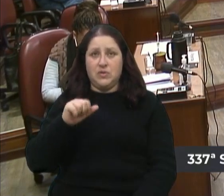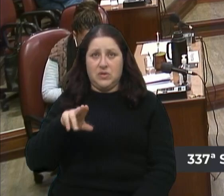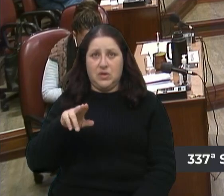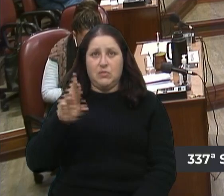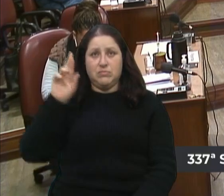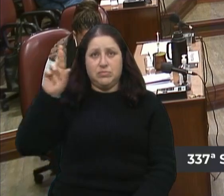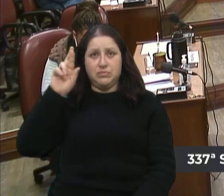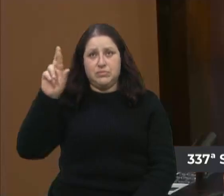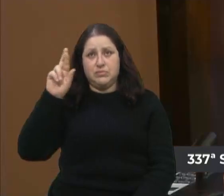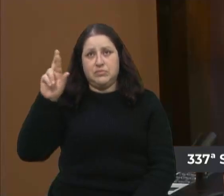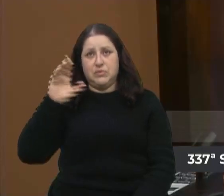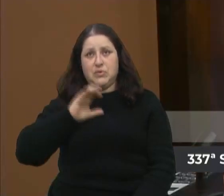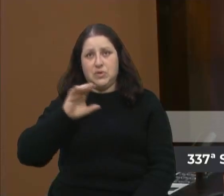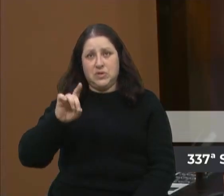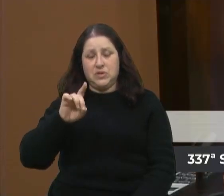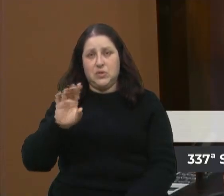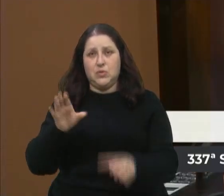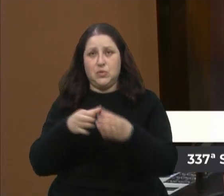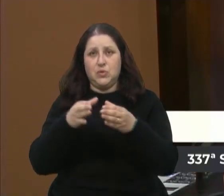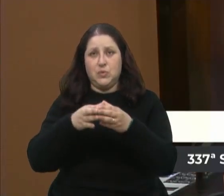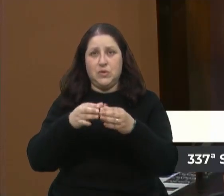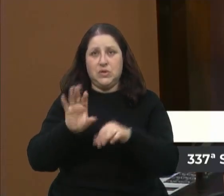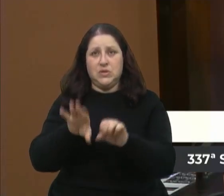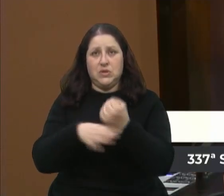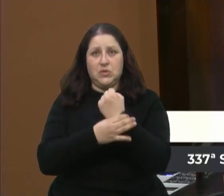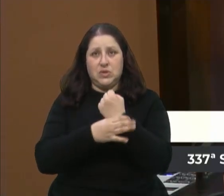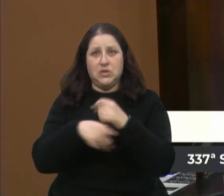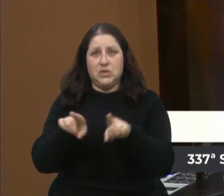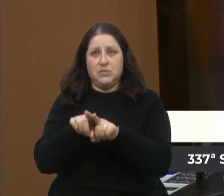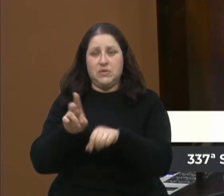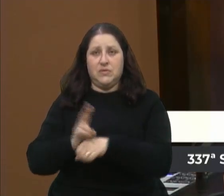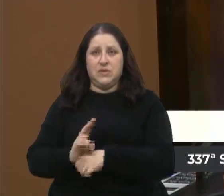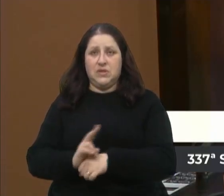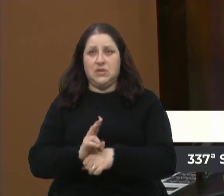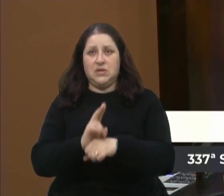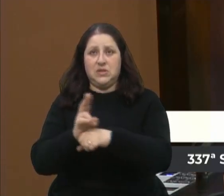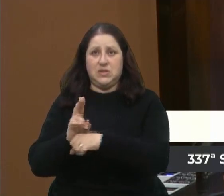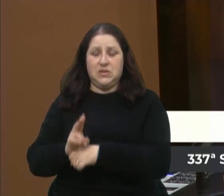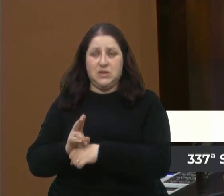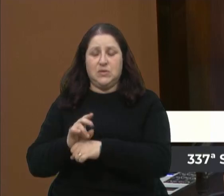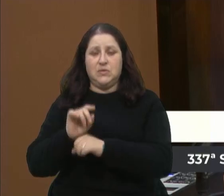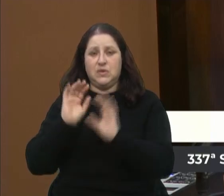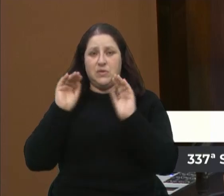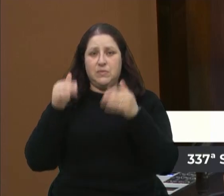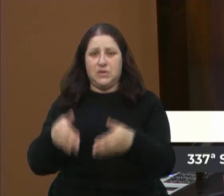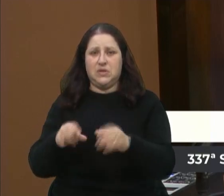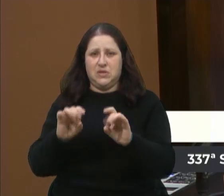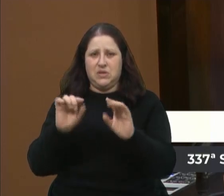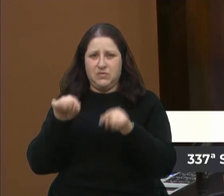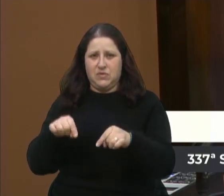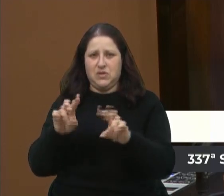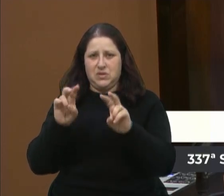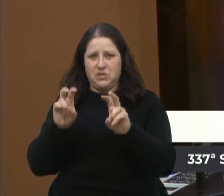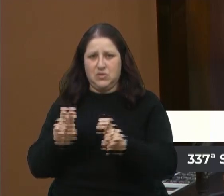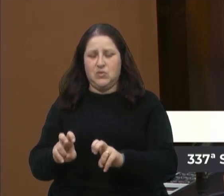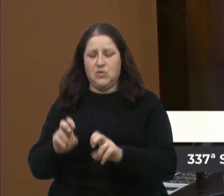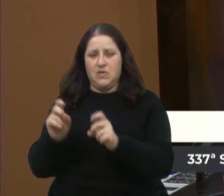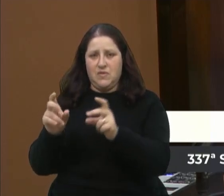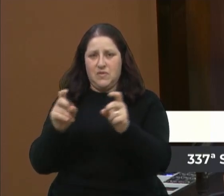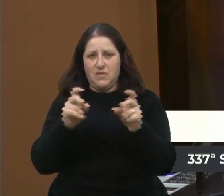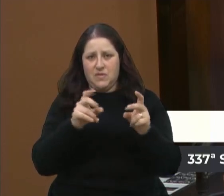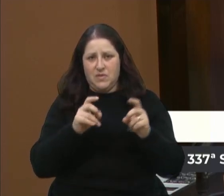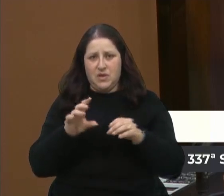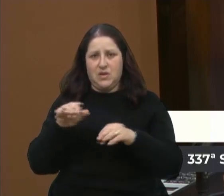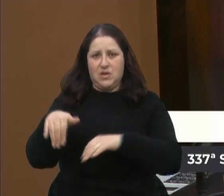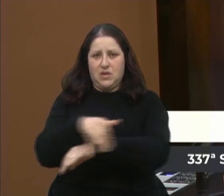das operações com os órgãos de segurança e de fiscalização, em específico também deste assunto de comércio ambulante.